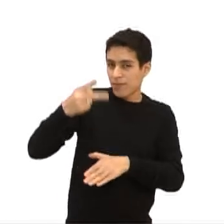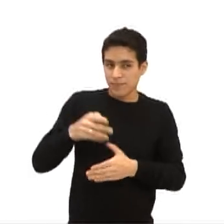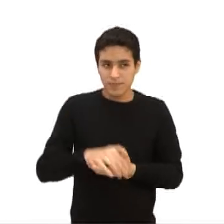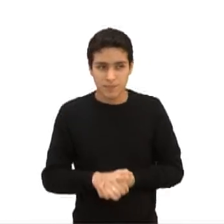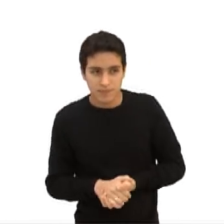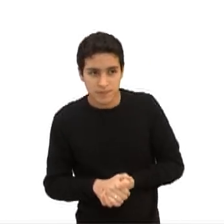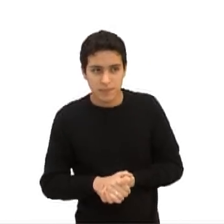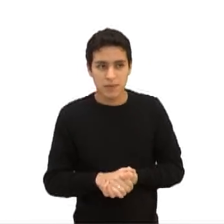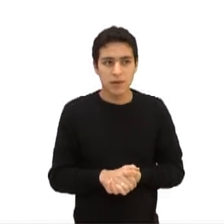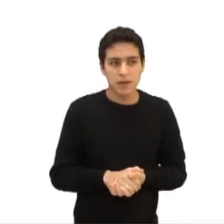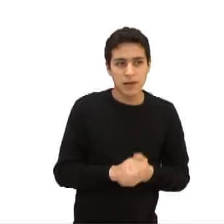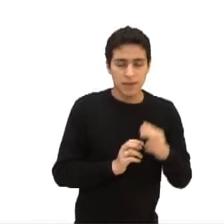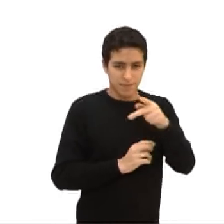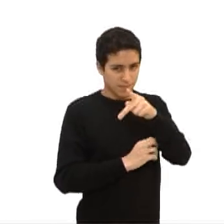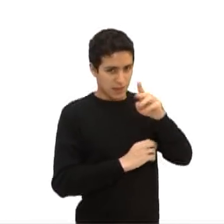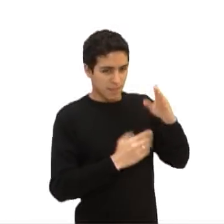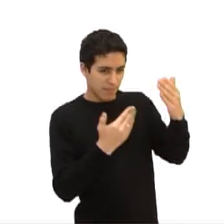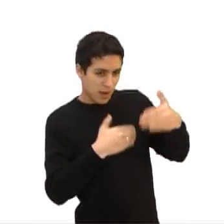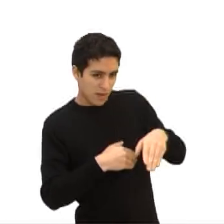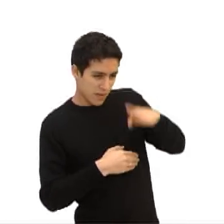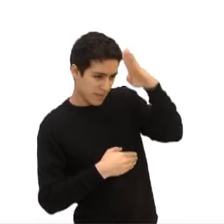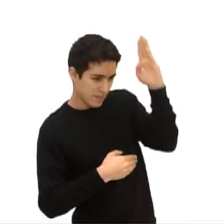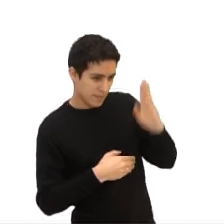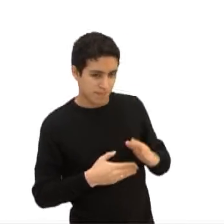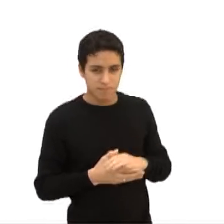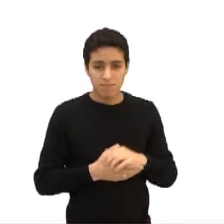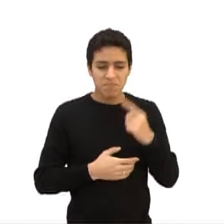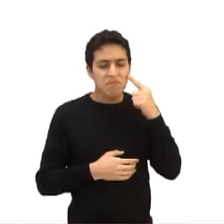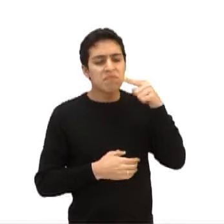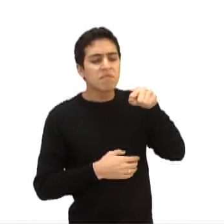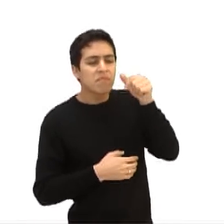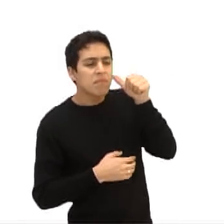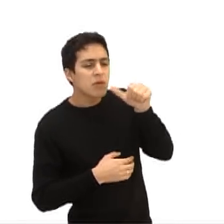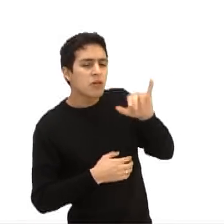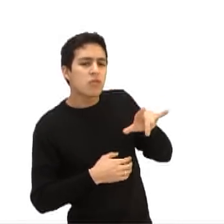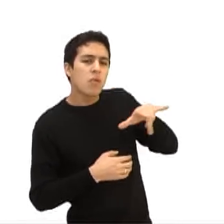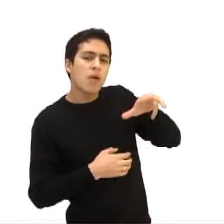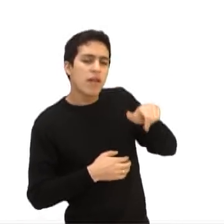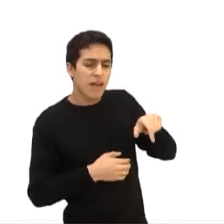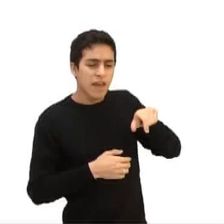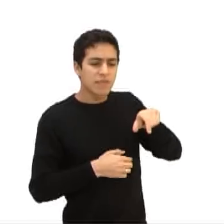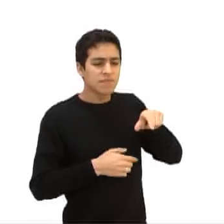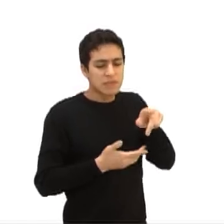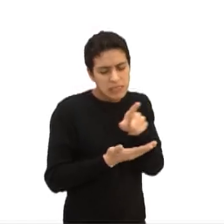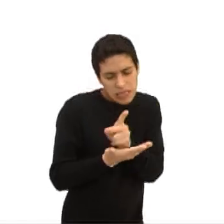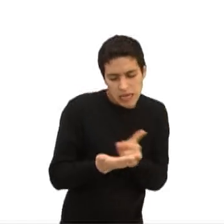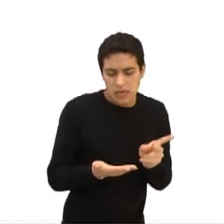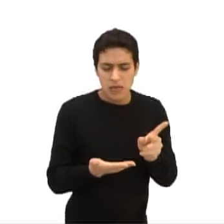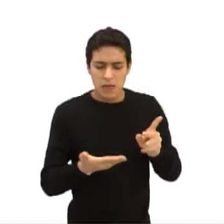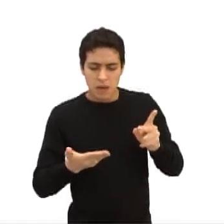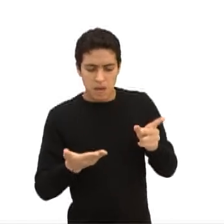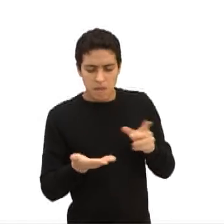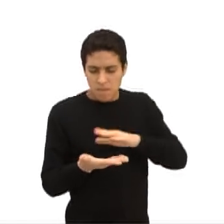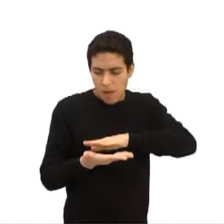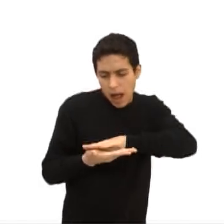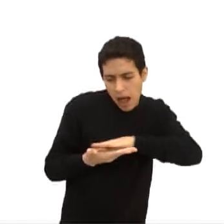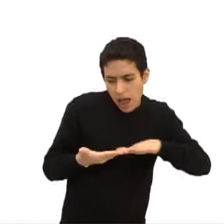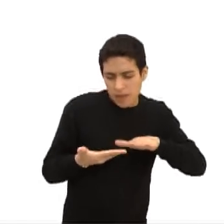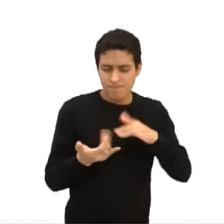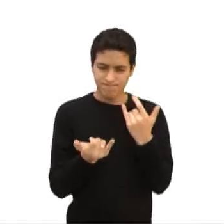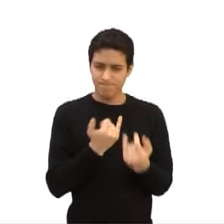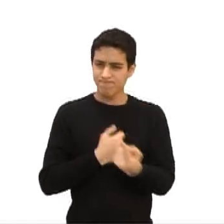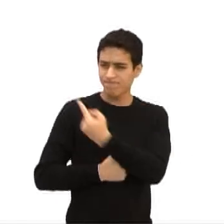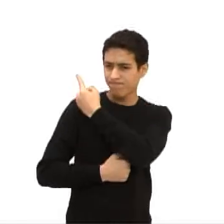é a prova Brasil, tá? Juliana fez algumas figuras planas em papel cartão, como